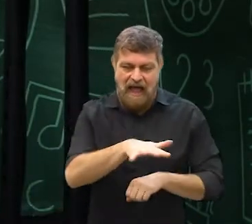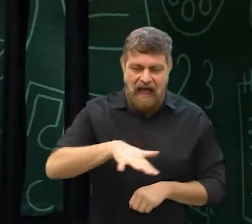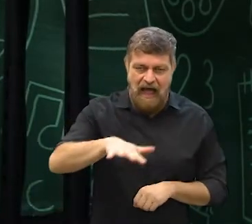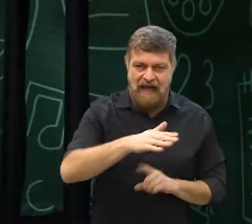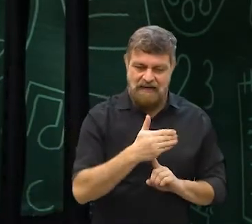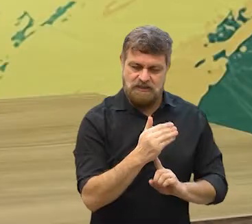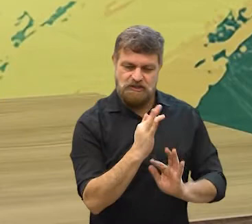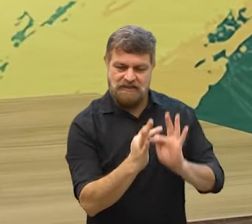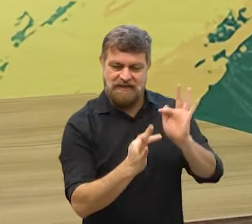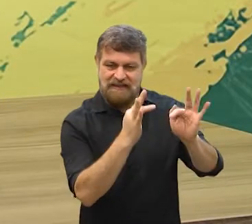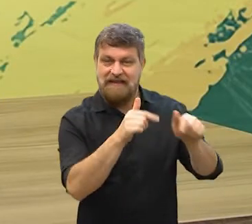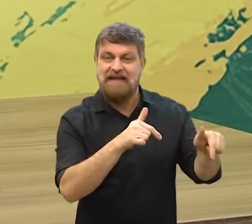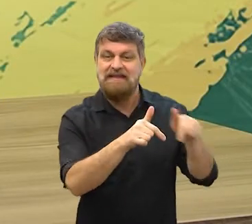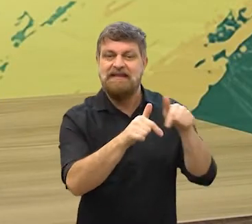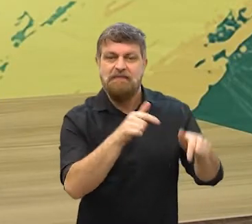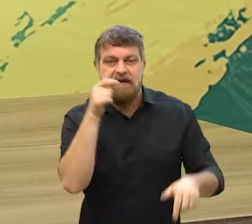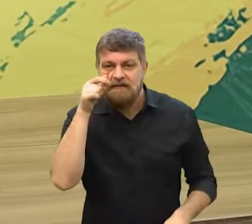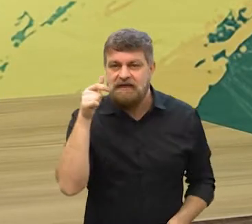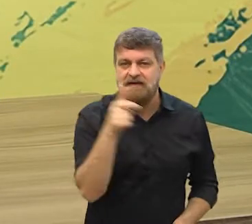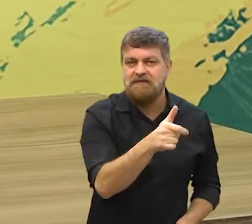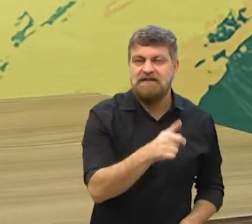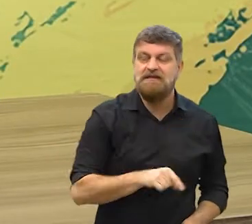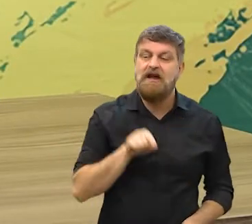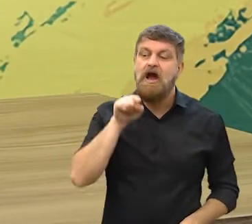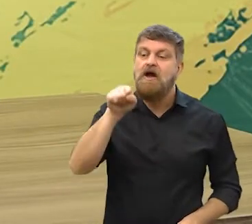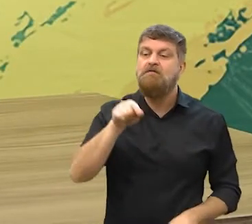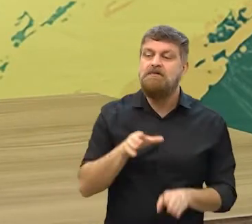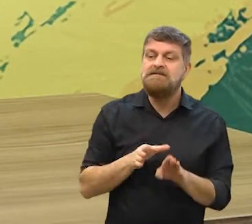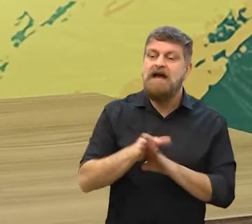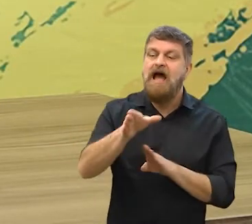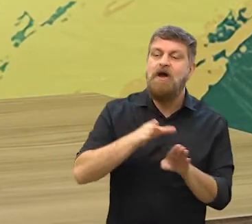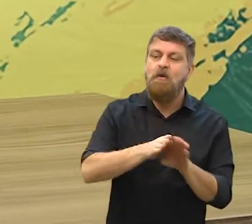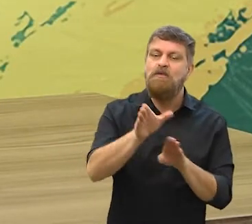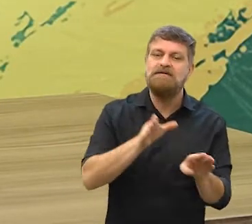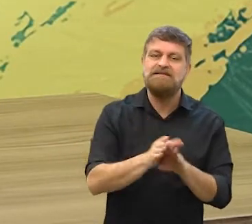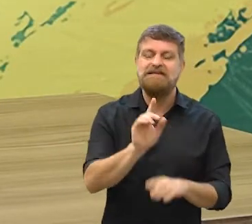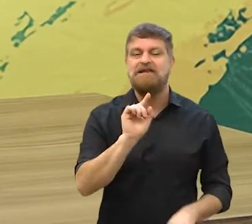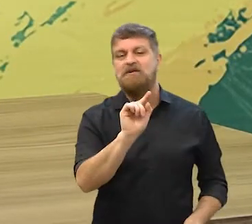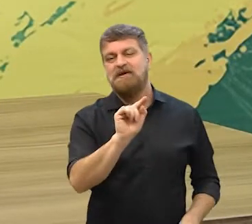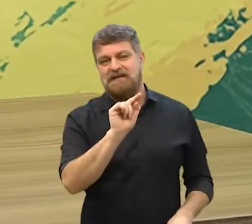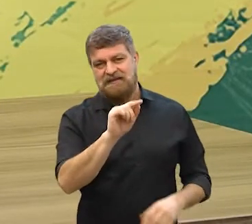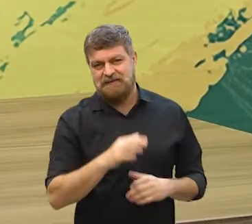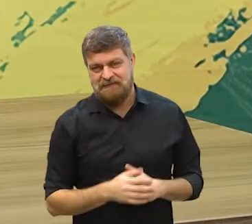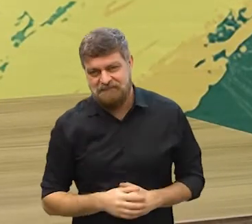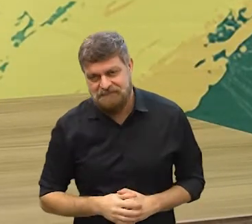enfim, tecnologia? Qual que é a mensagem que você deixa para o pessoal que está em casa assistindo?